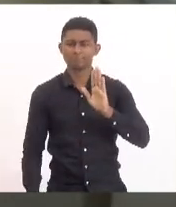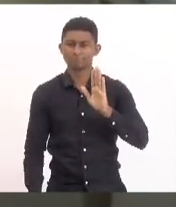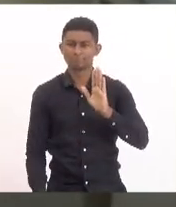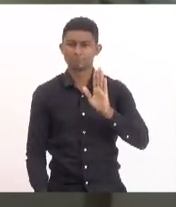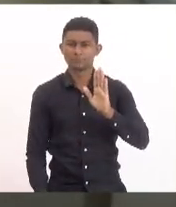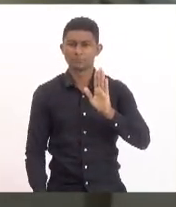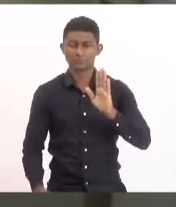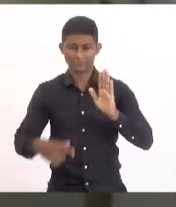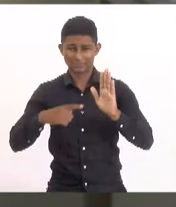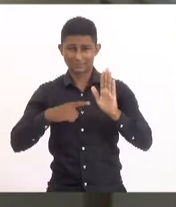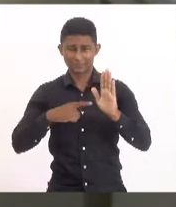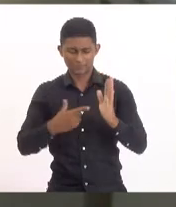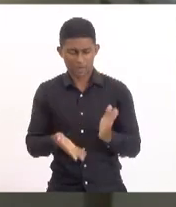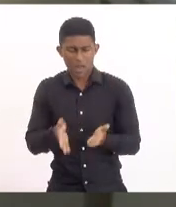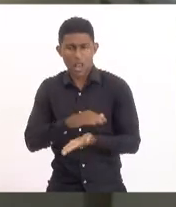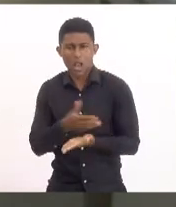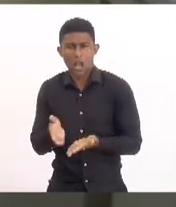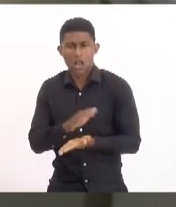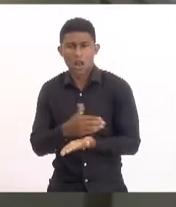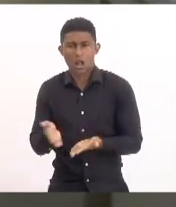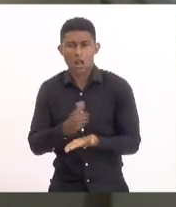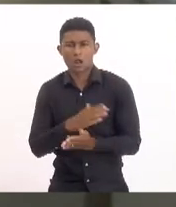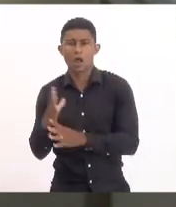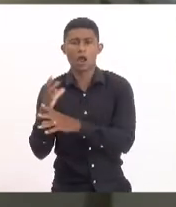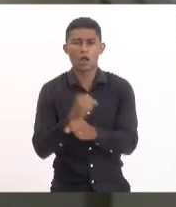que tem mais de 30 páginas,